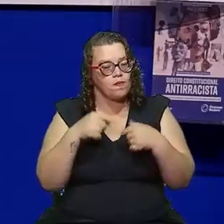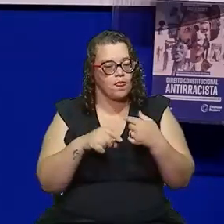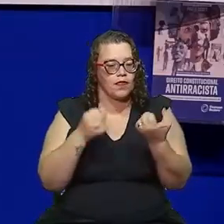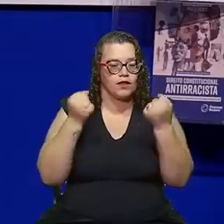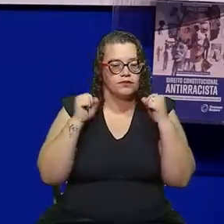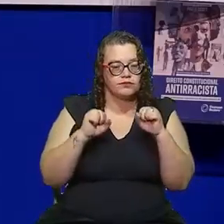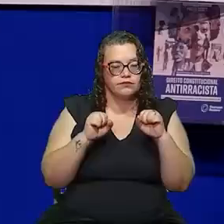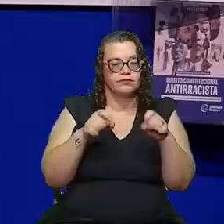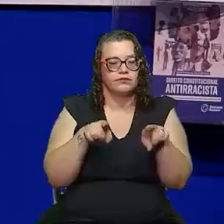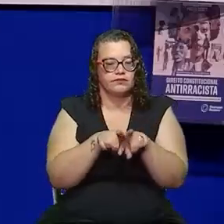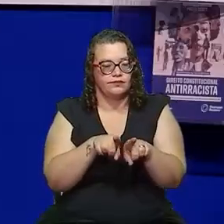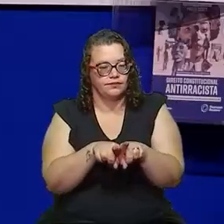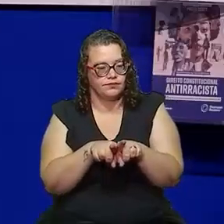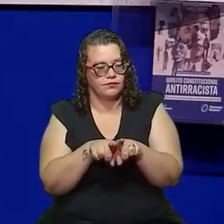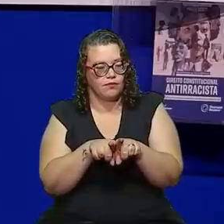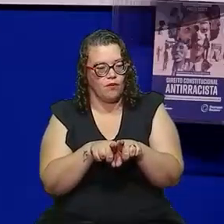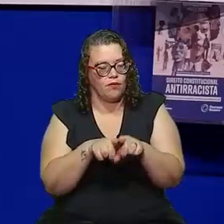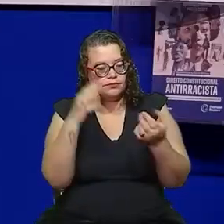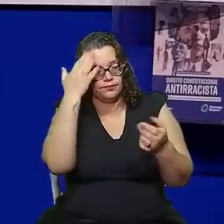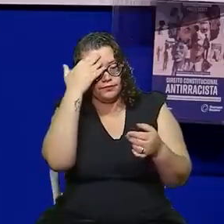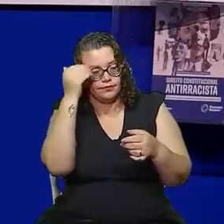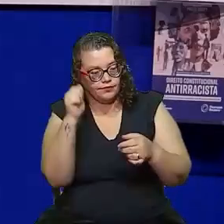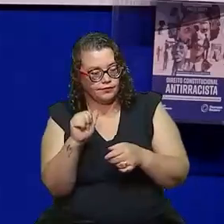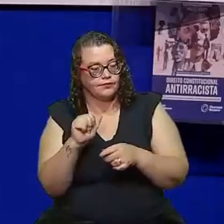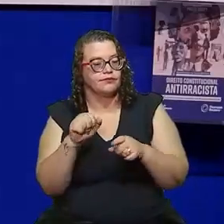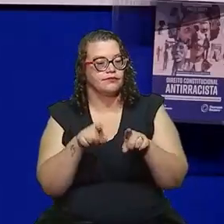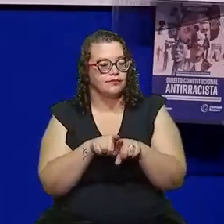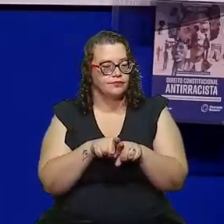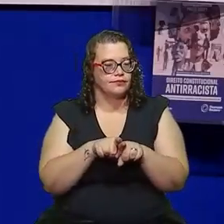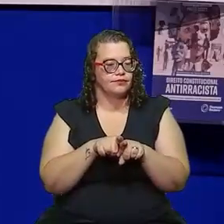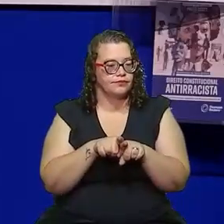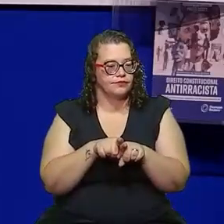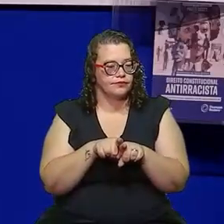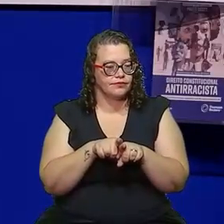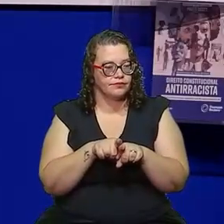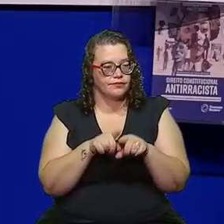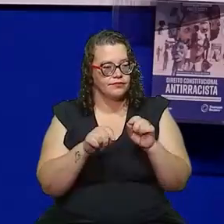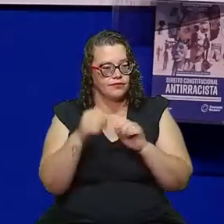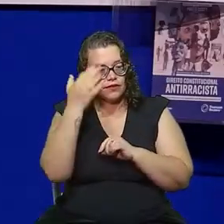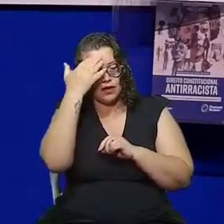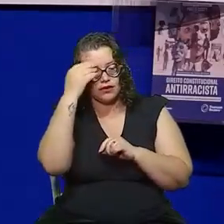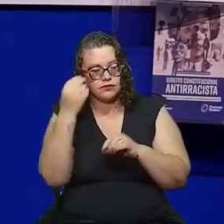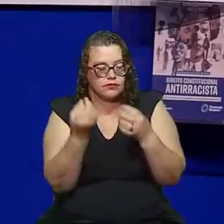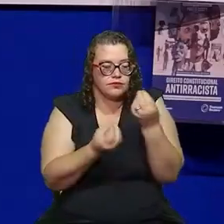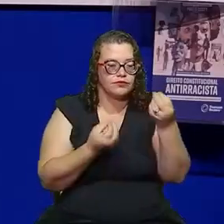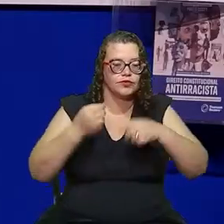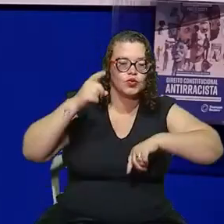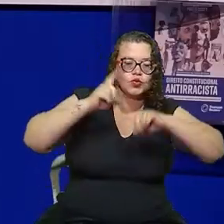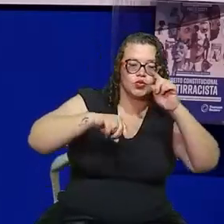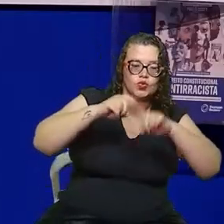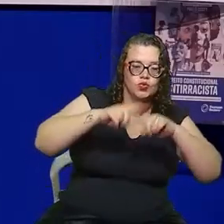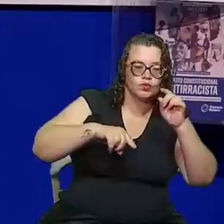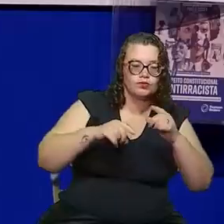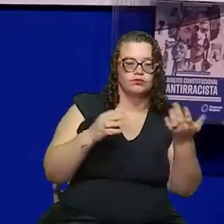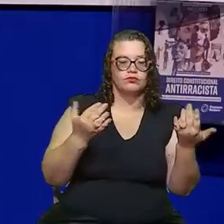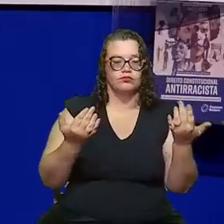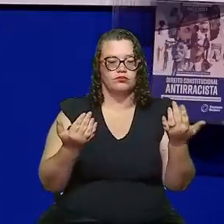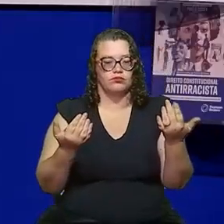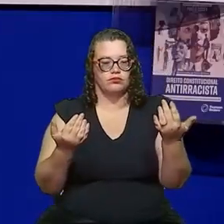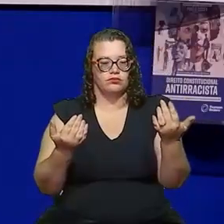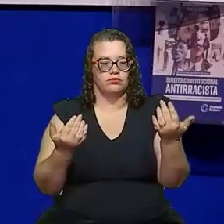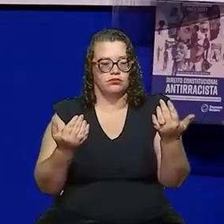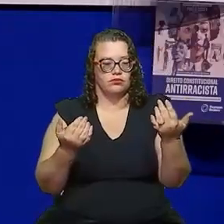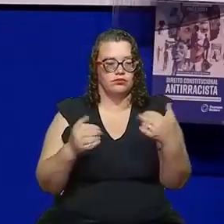existe interesse em saber, não é? Saber de coisas, desde as